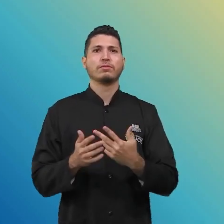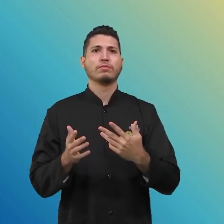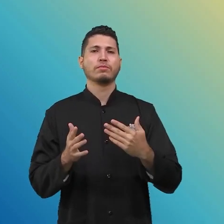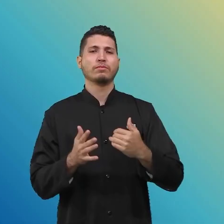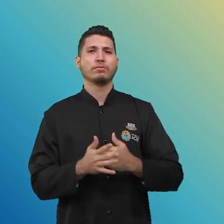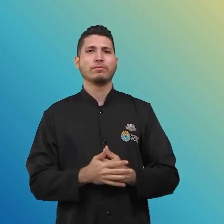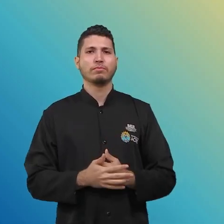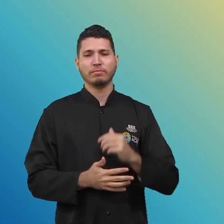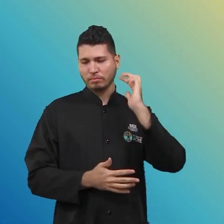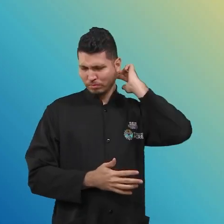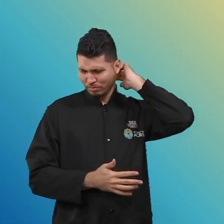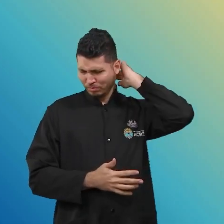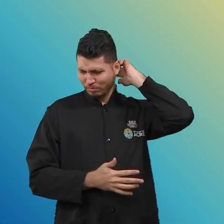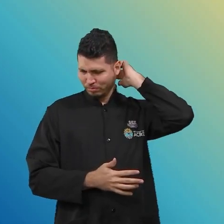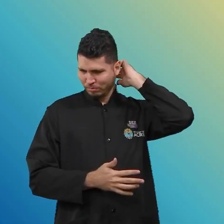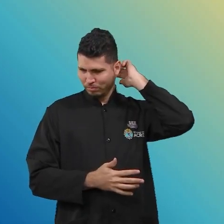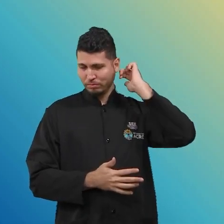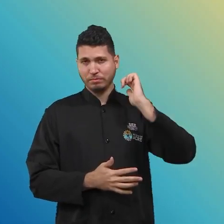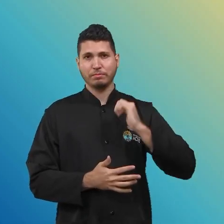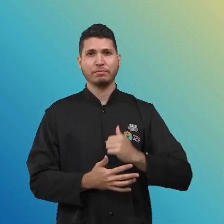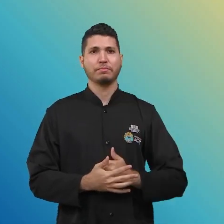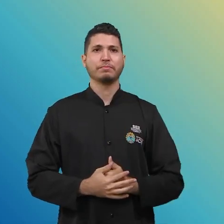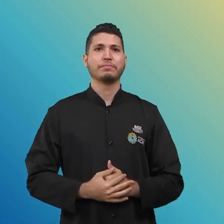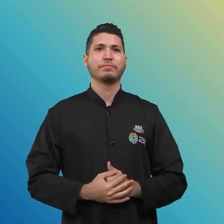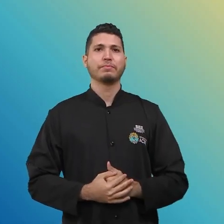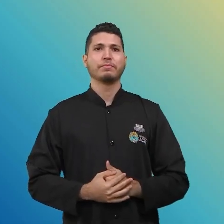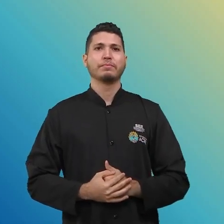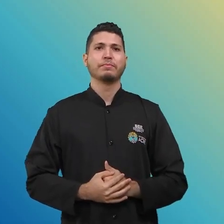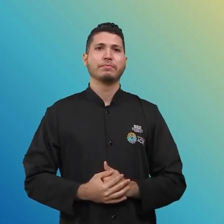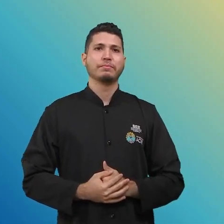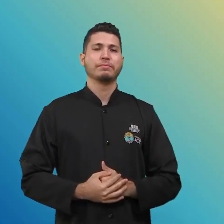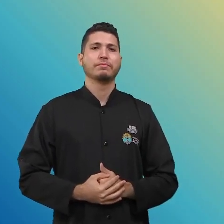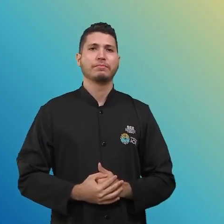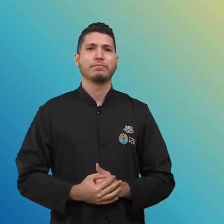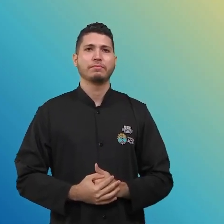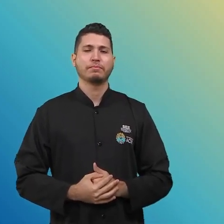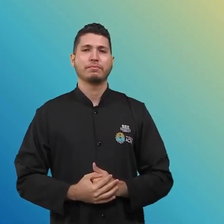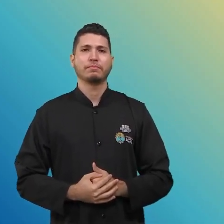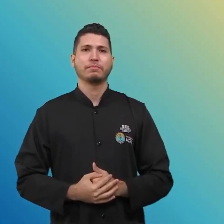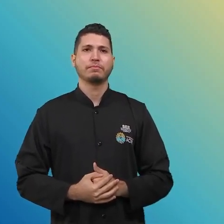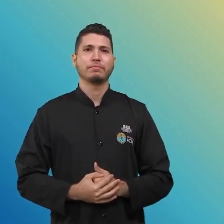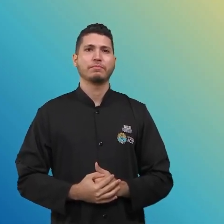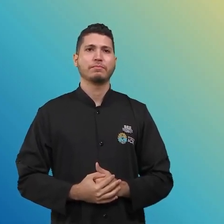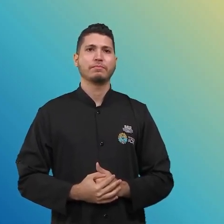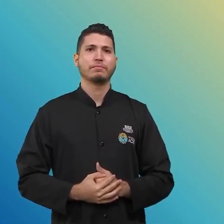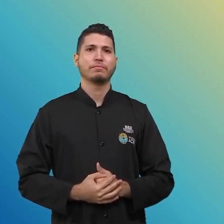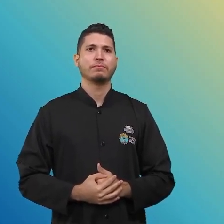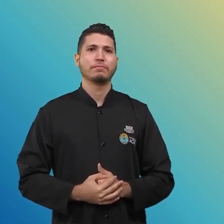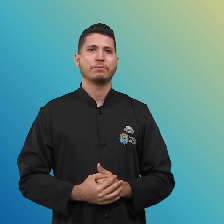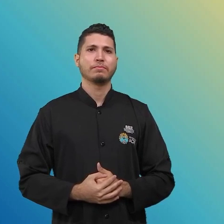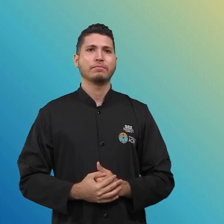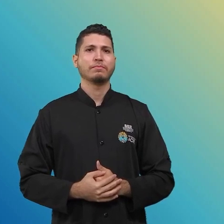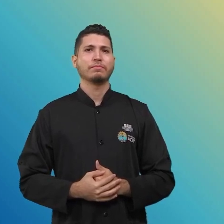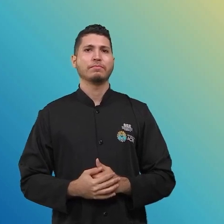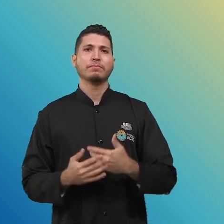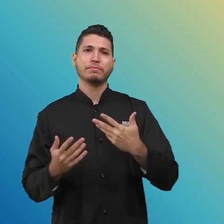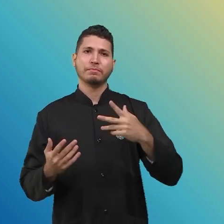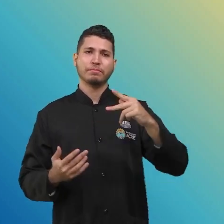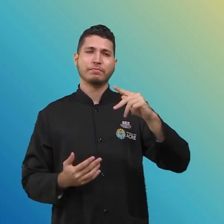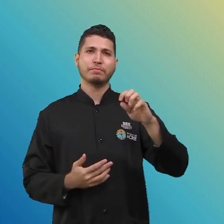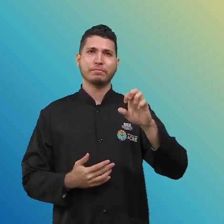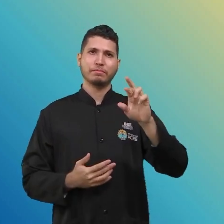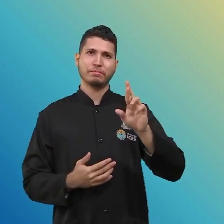você pode explorar de uma forma livre, tanto para a direita quanto para a esquerda, a personalização e a